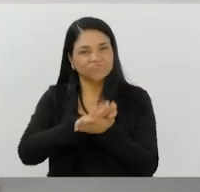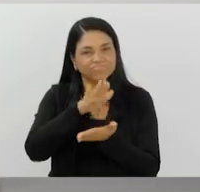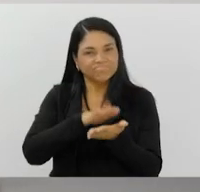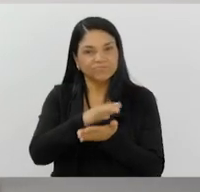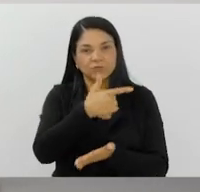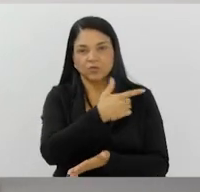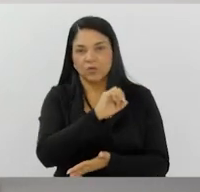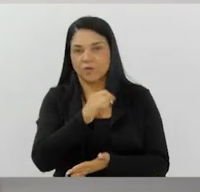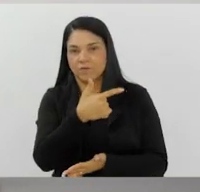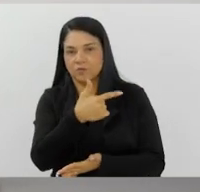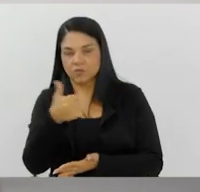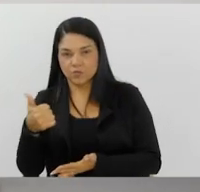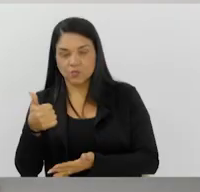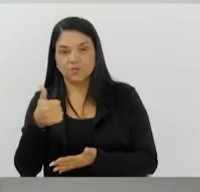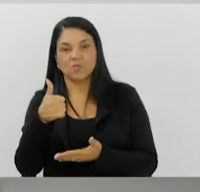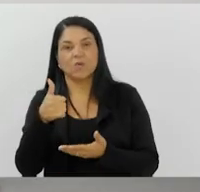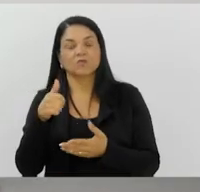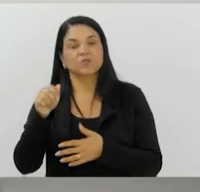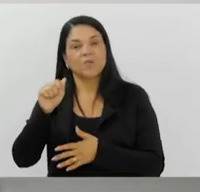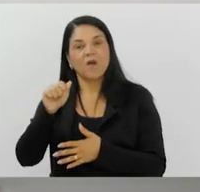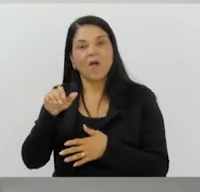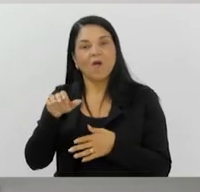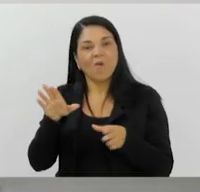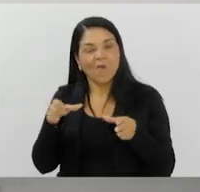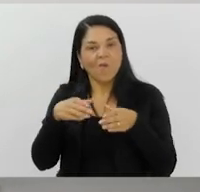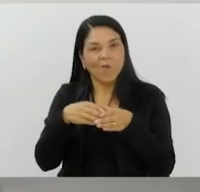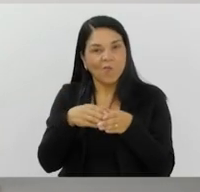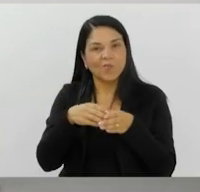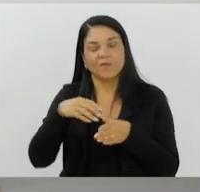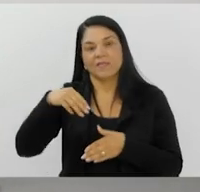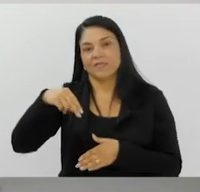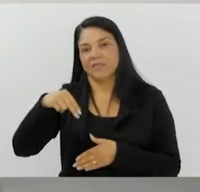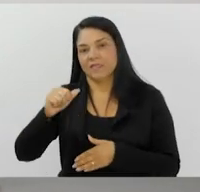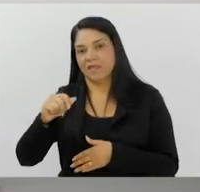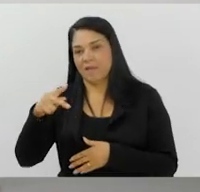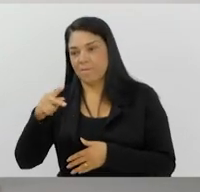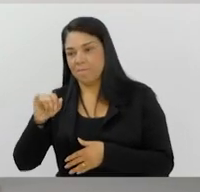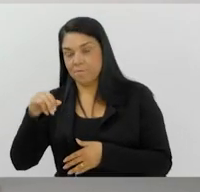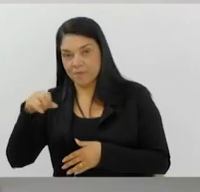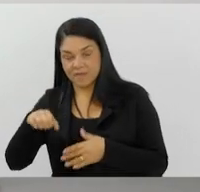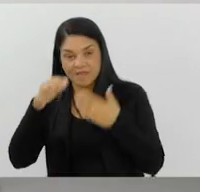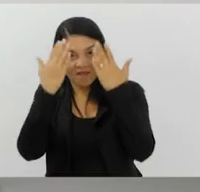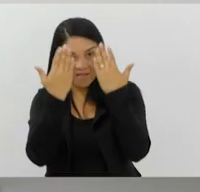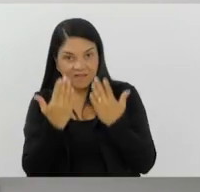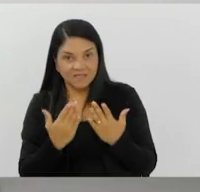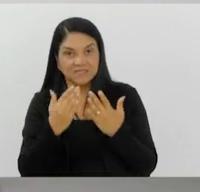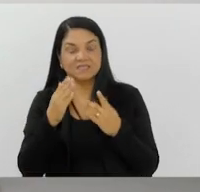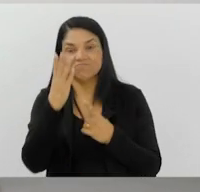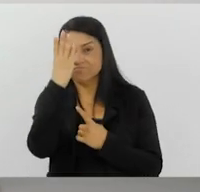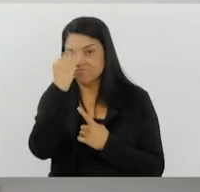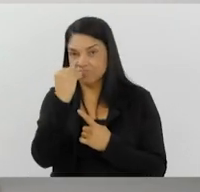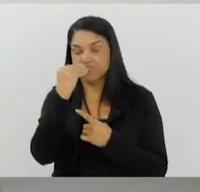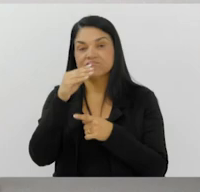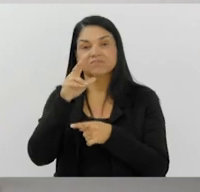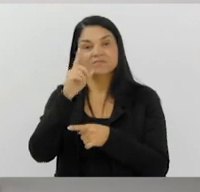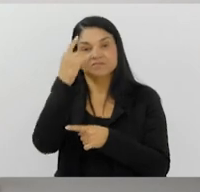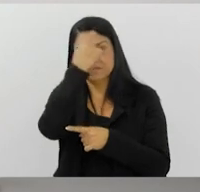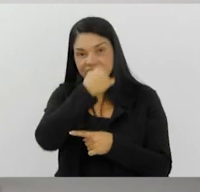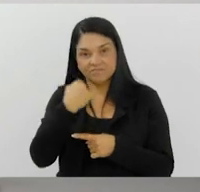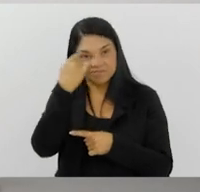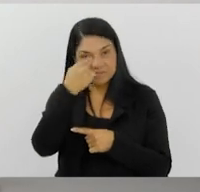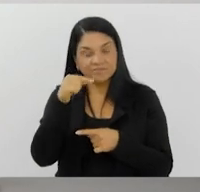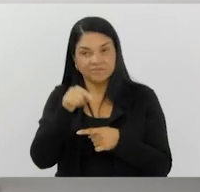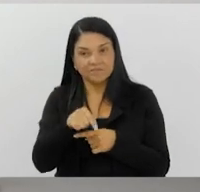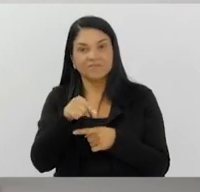2021 de uma organização chamado Lapin que ele analisa o uso de reconhecimento facial não só na segurança pública mas também na segurança